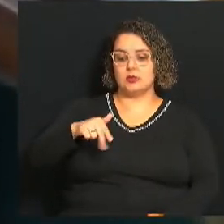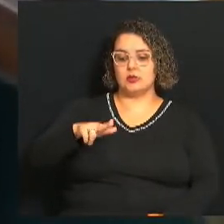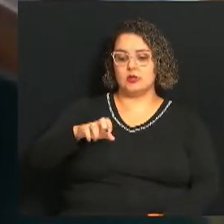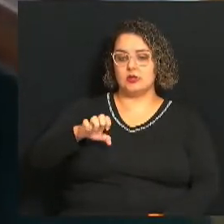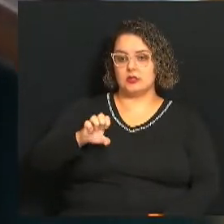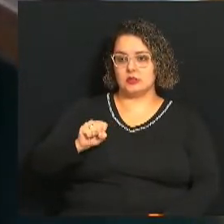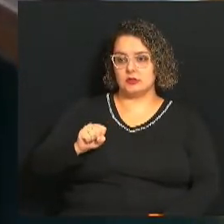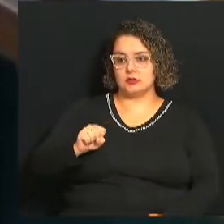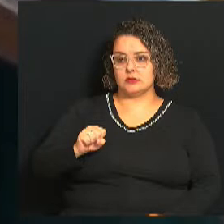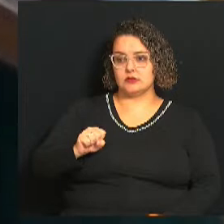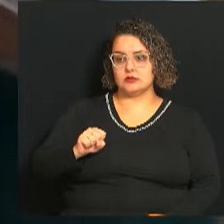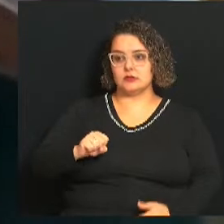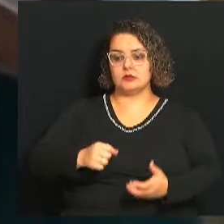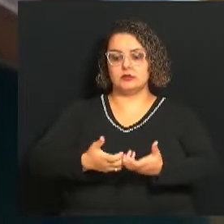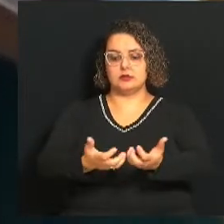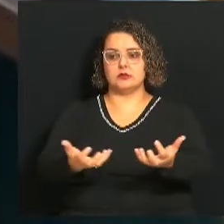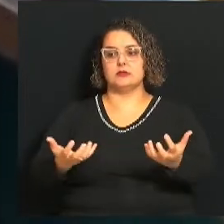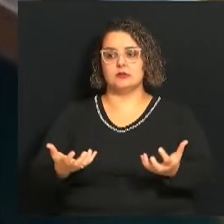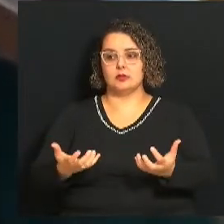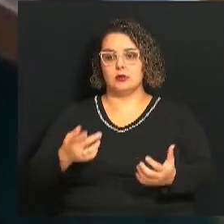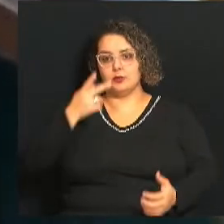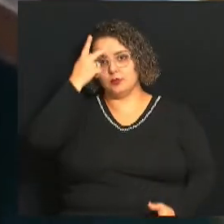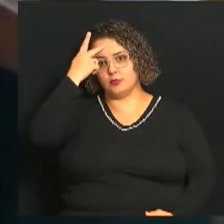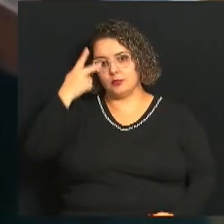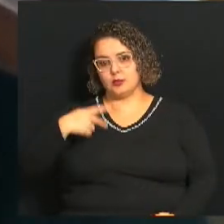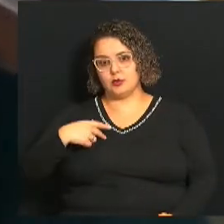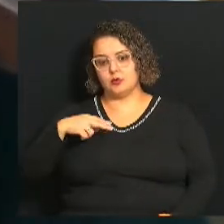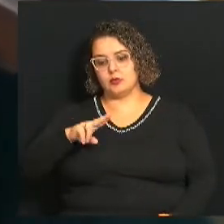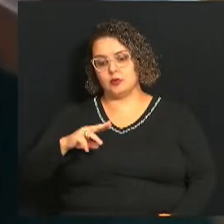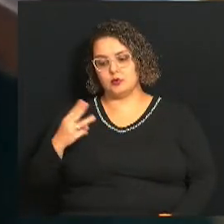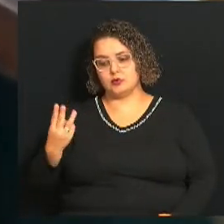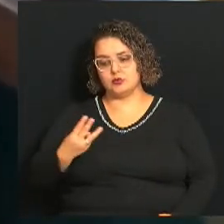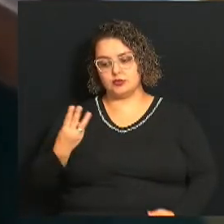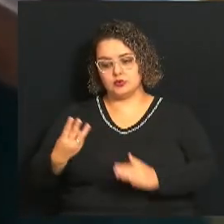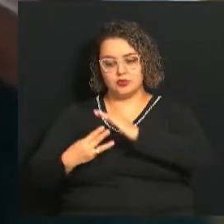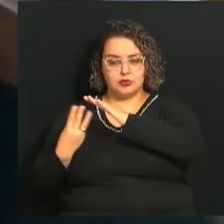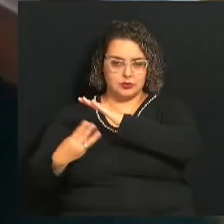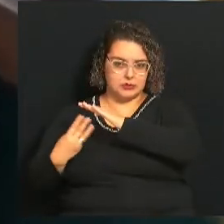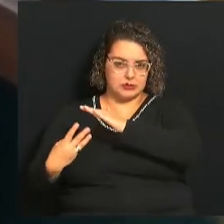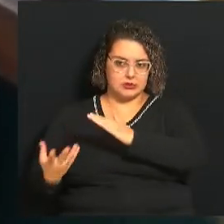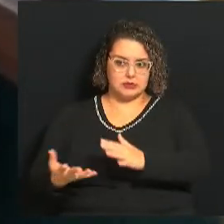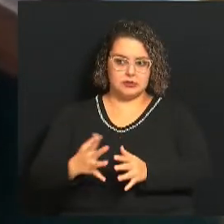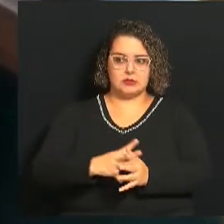equipe própria ou de terceiros, né? Bom, esse serviço hoje,